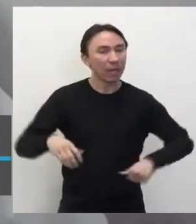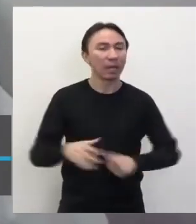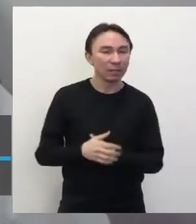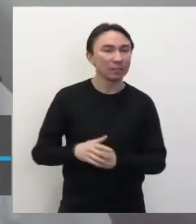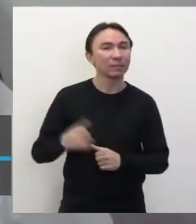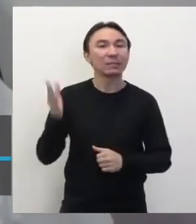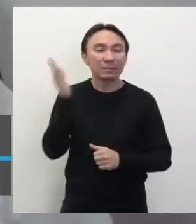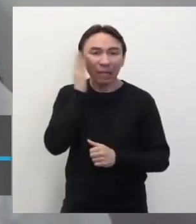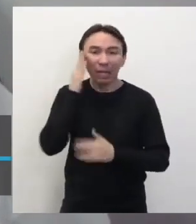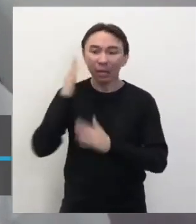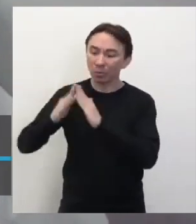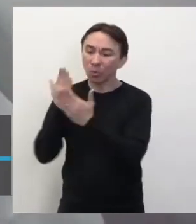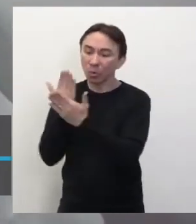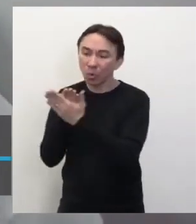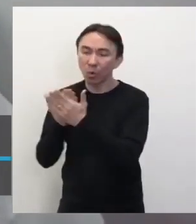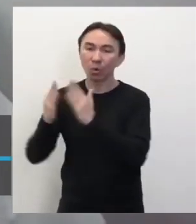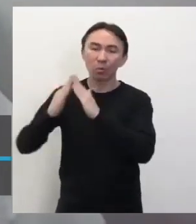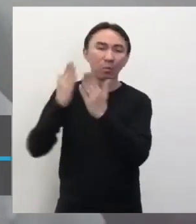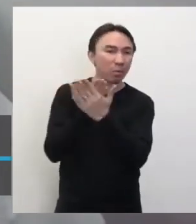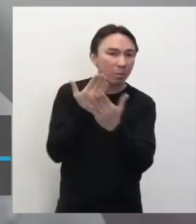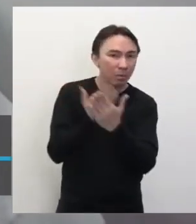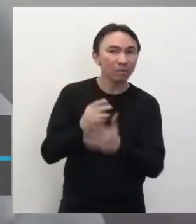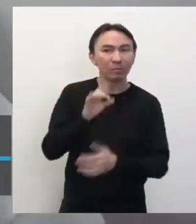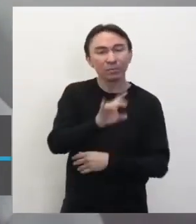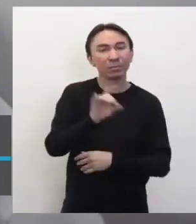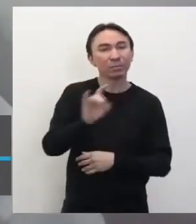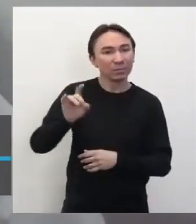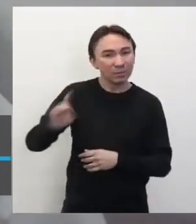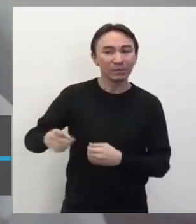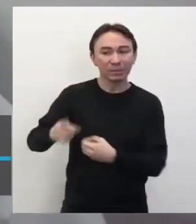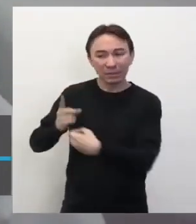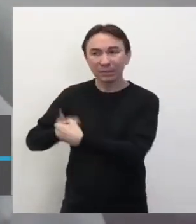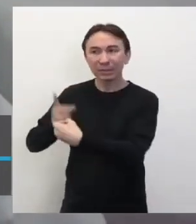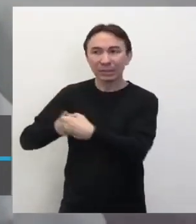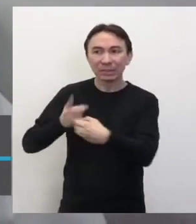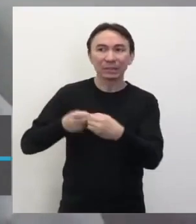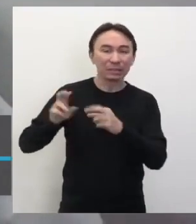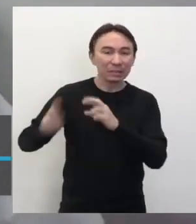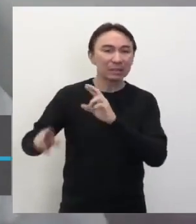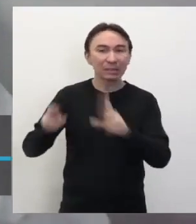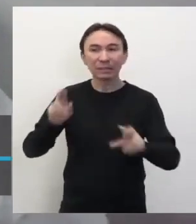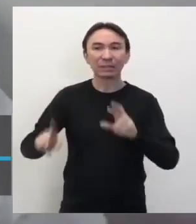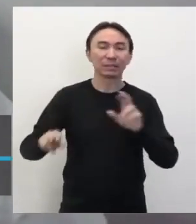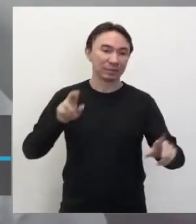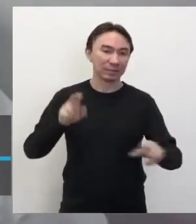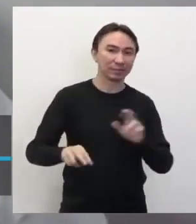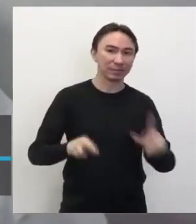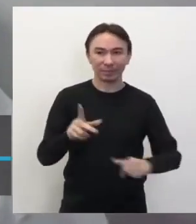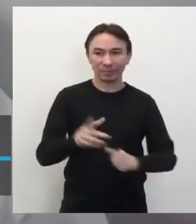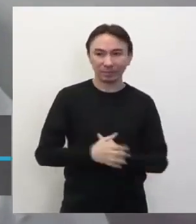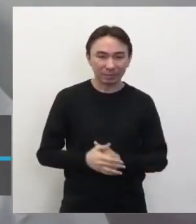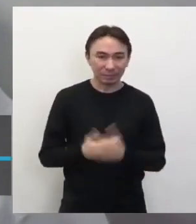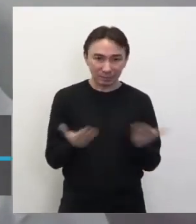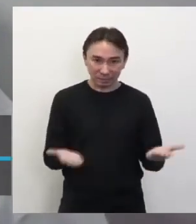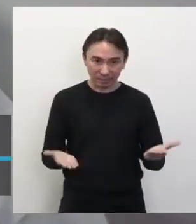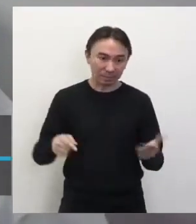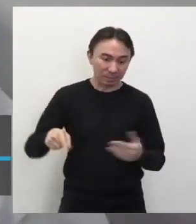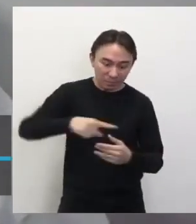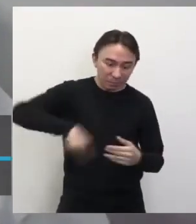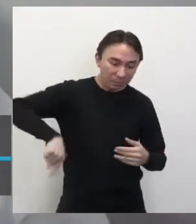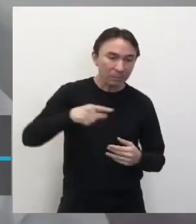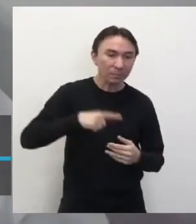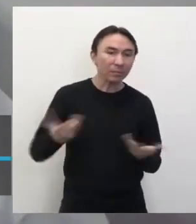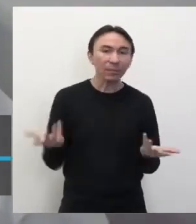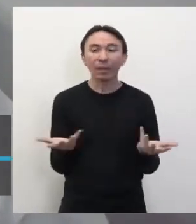está tendo uma realidade diferente, tem cidade que está com escola aberta, tem cidade que está com escola fechada, então a nossa ideia aqui é contribuir,